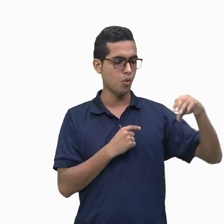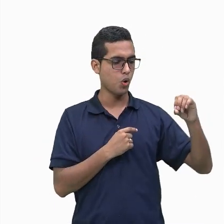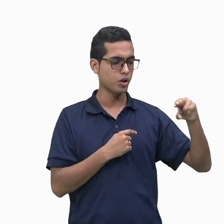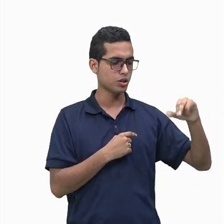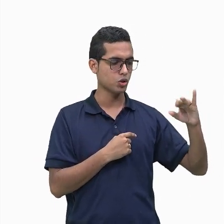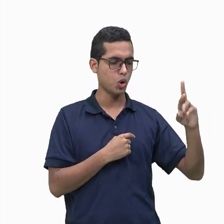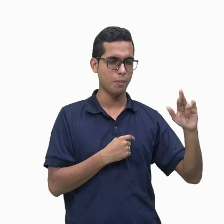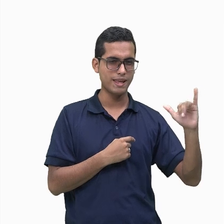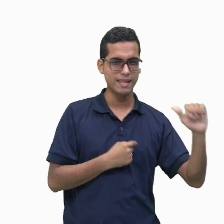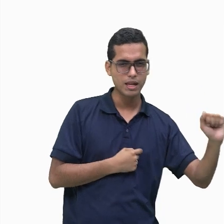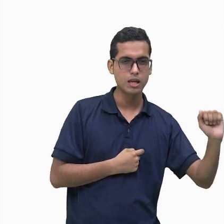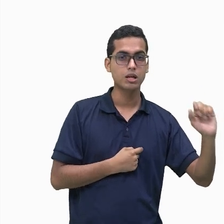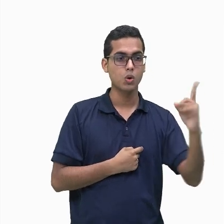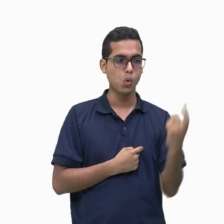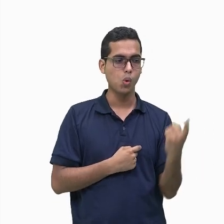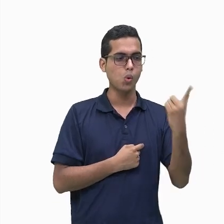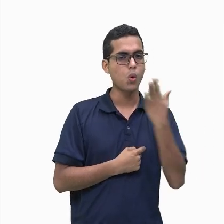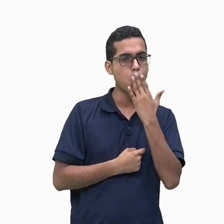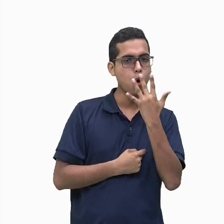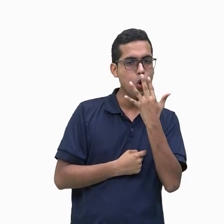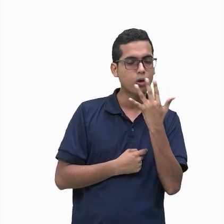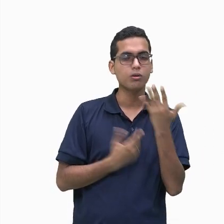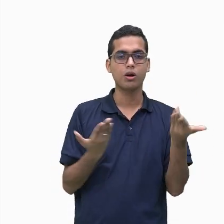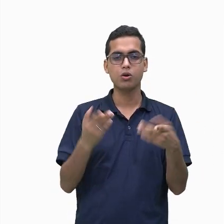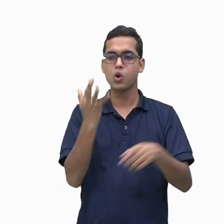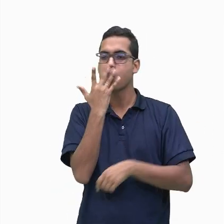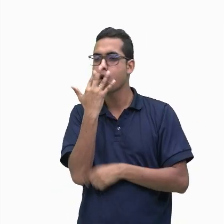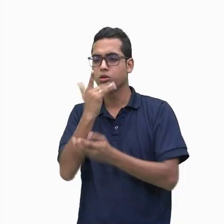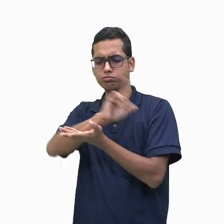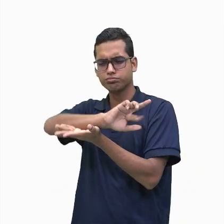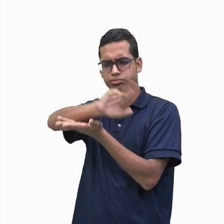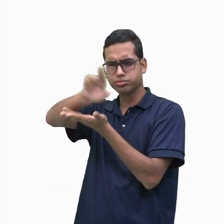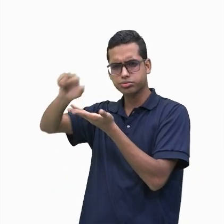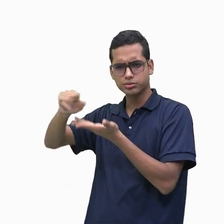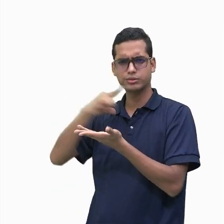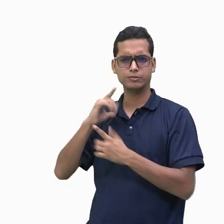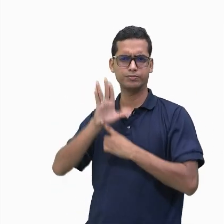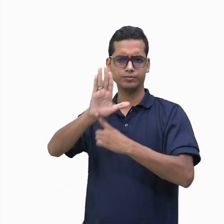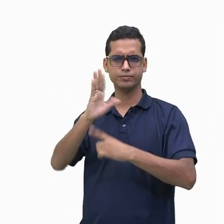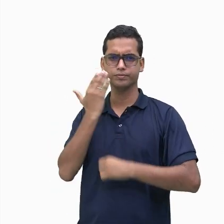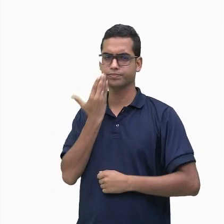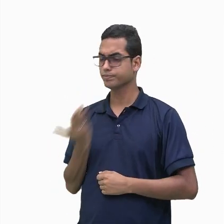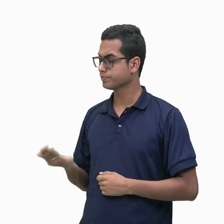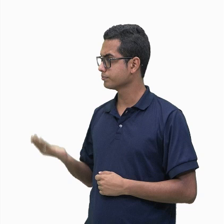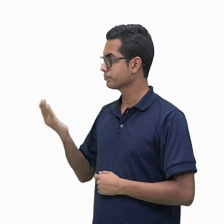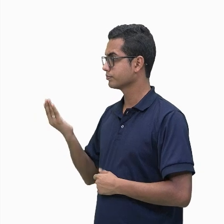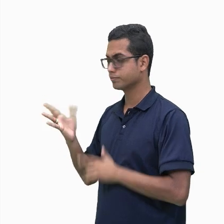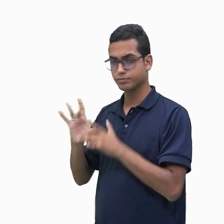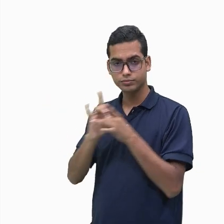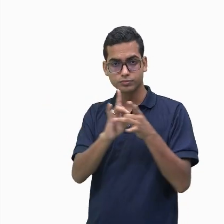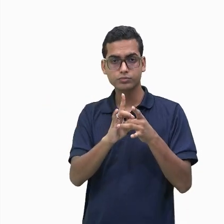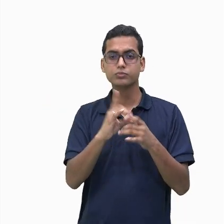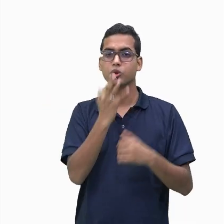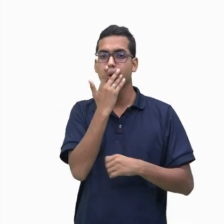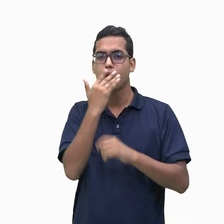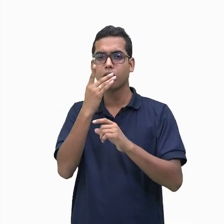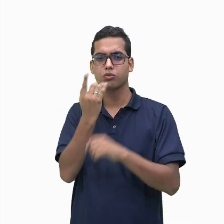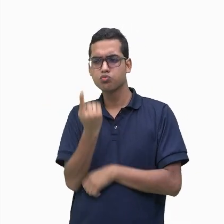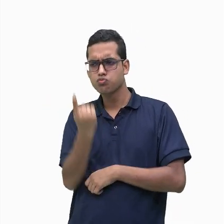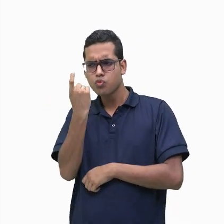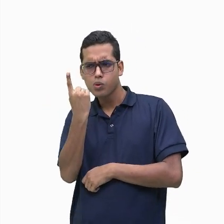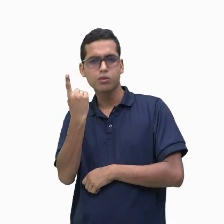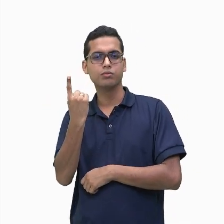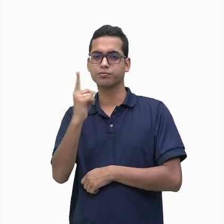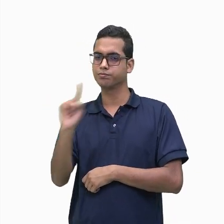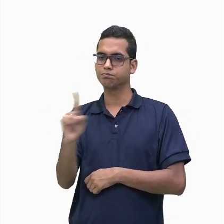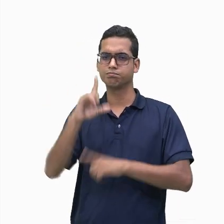ou sistema cujas partes têm várias cores. Nesse sentido, é mais que uma cor, ou seja, não é um